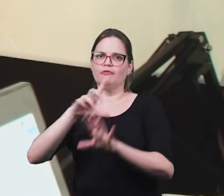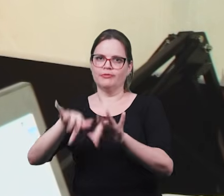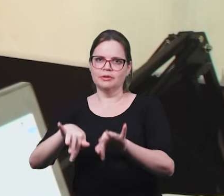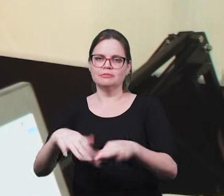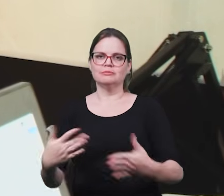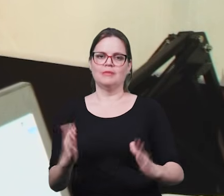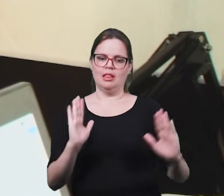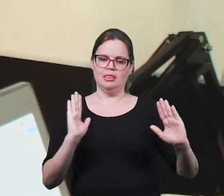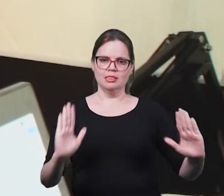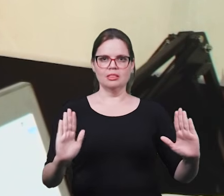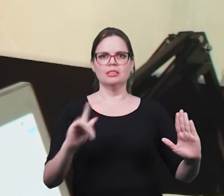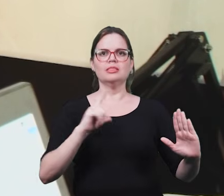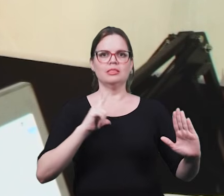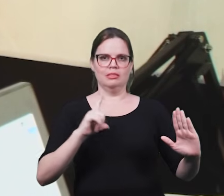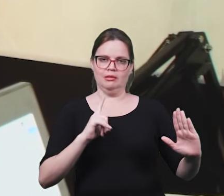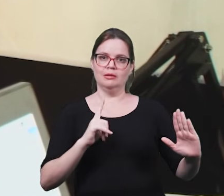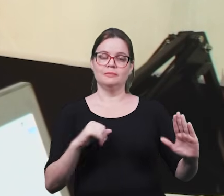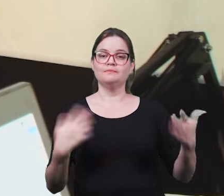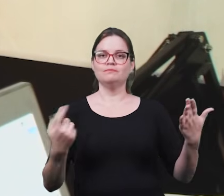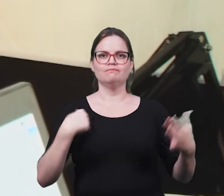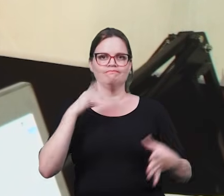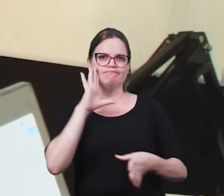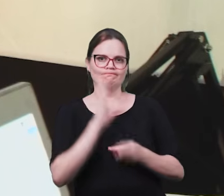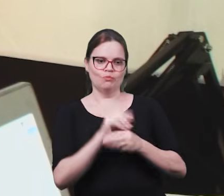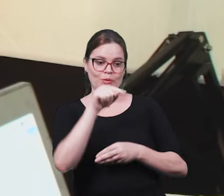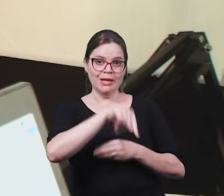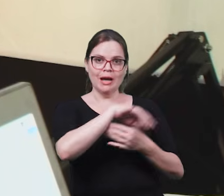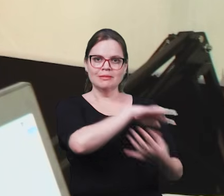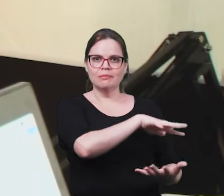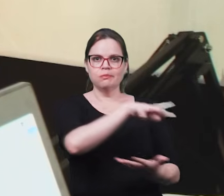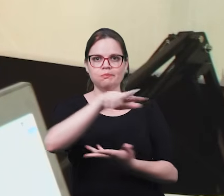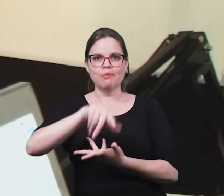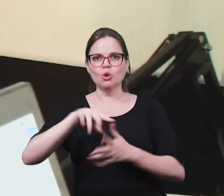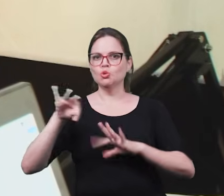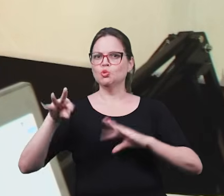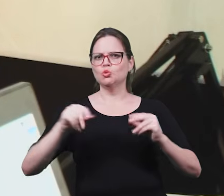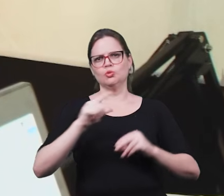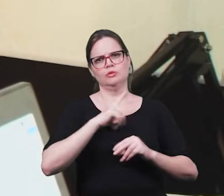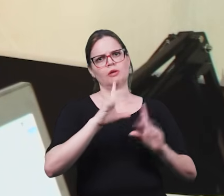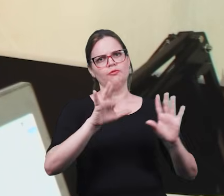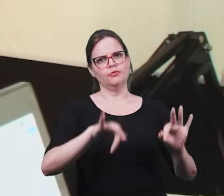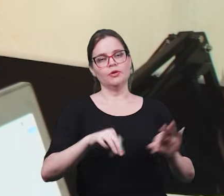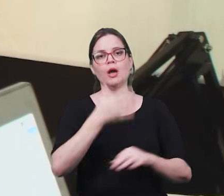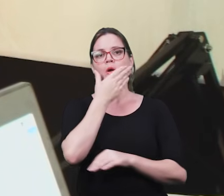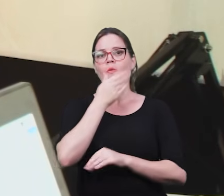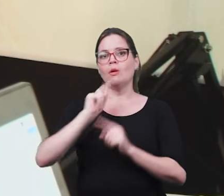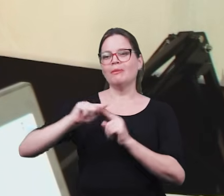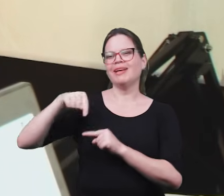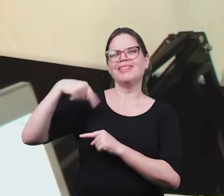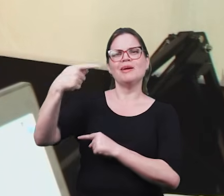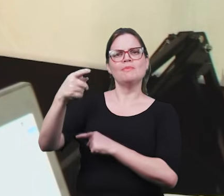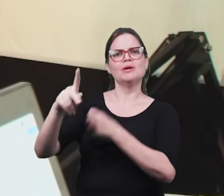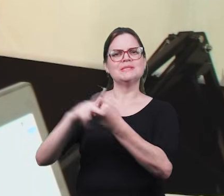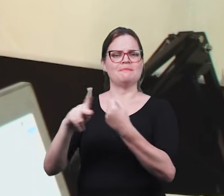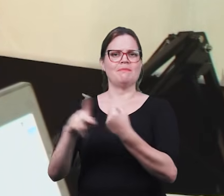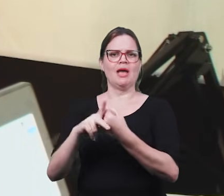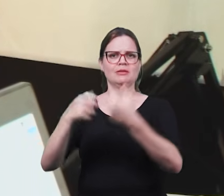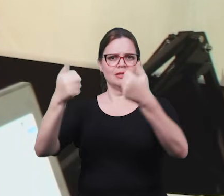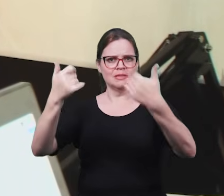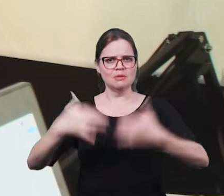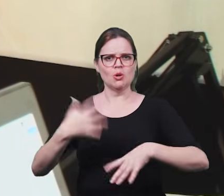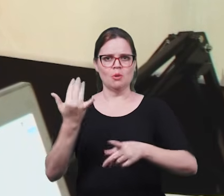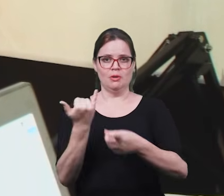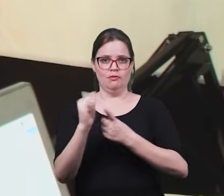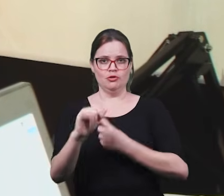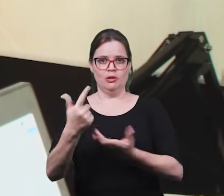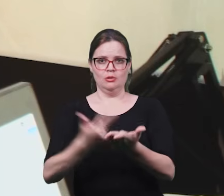projeto criador, nós entendemos que todas as coisas têm um fim. Pedro, o apóstolo, profetizou sobre isso quando, na